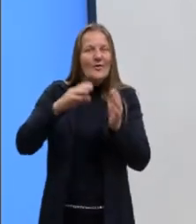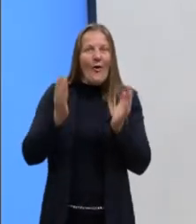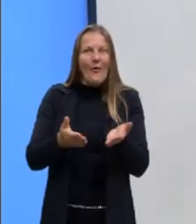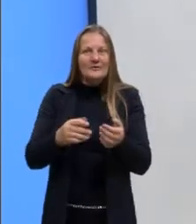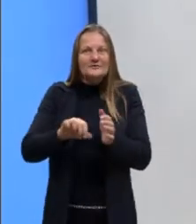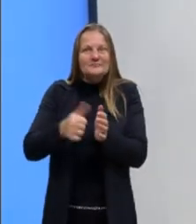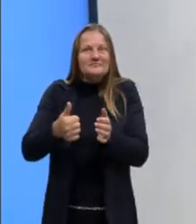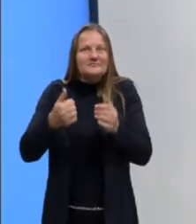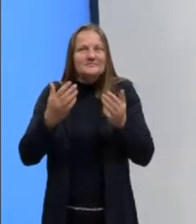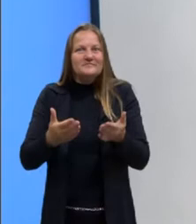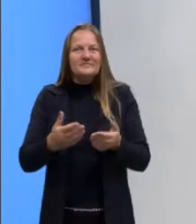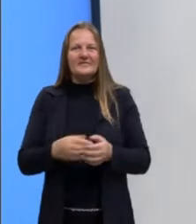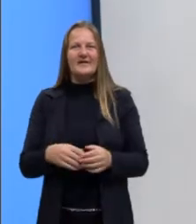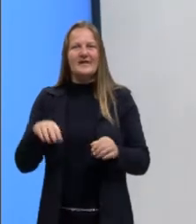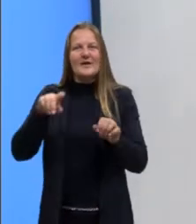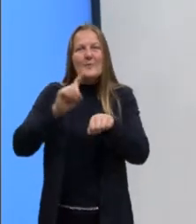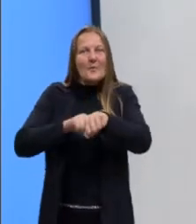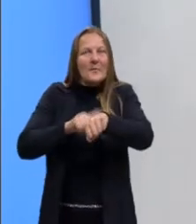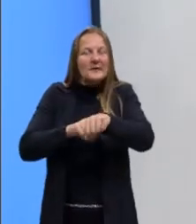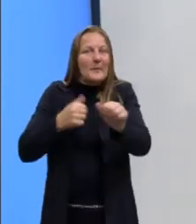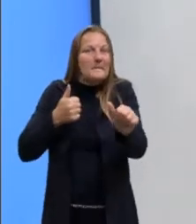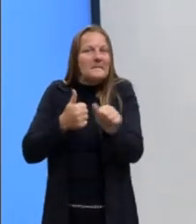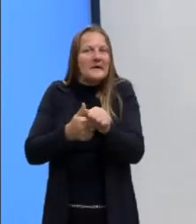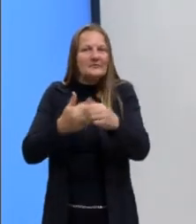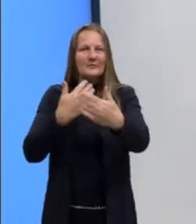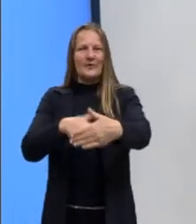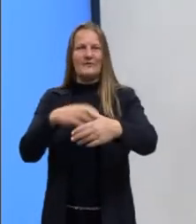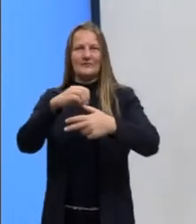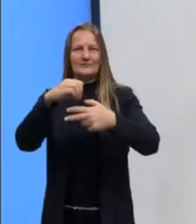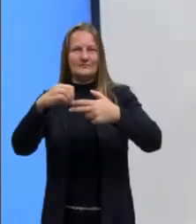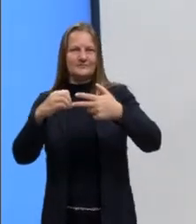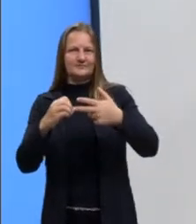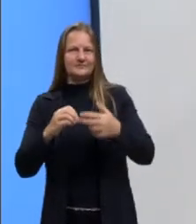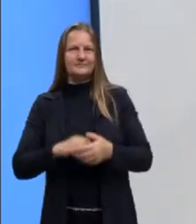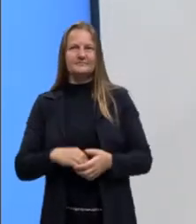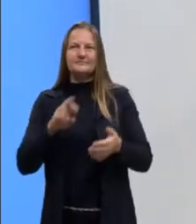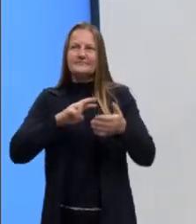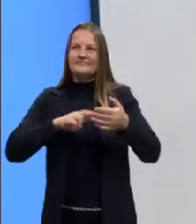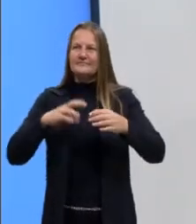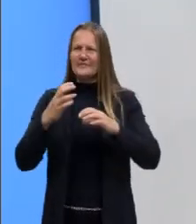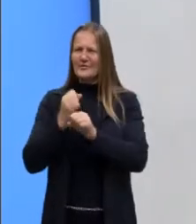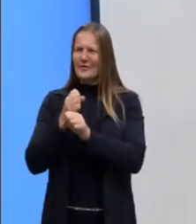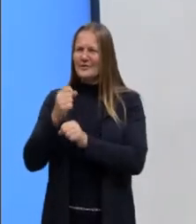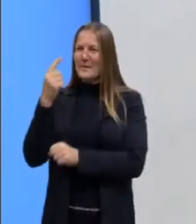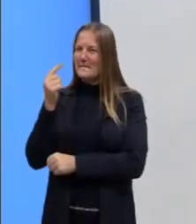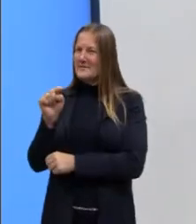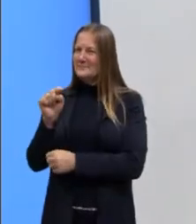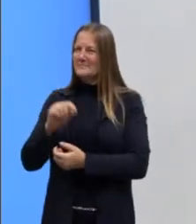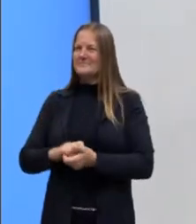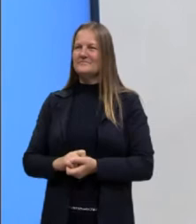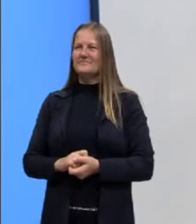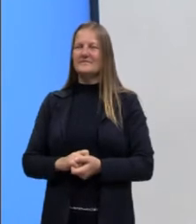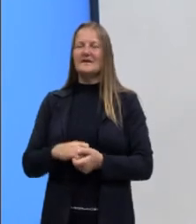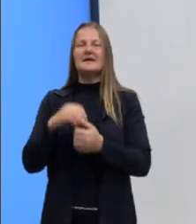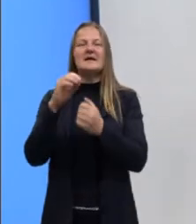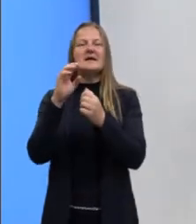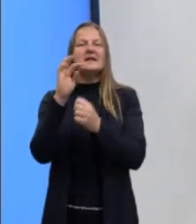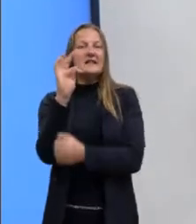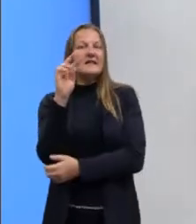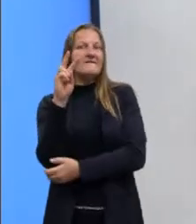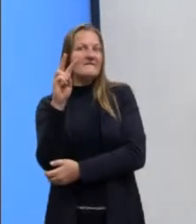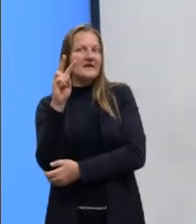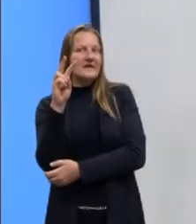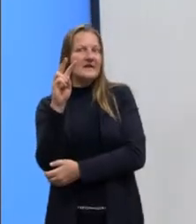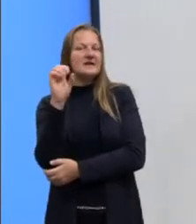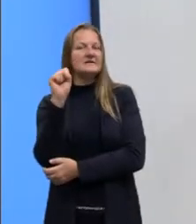agora em cima da hora para correria de conseguir a tua redação nota 1000 Muito obrigado aqui no canal da TV Seduc RS